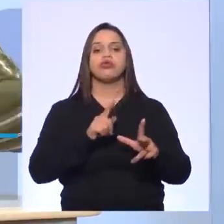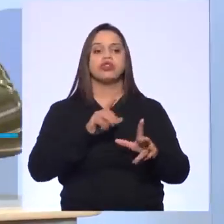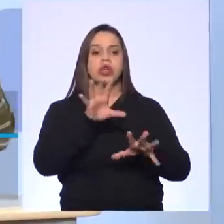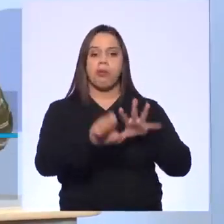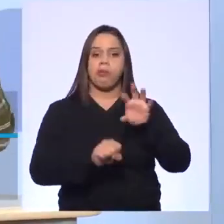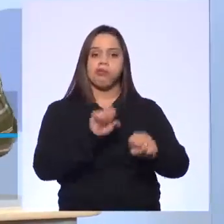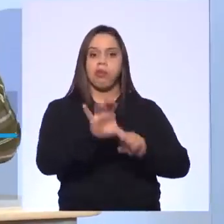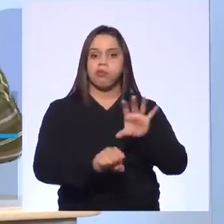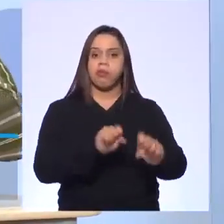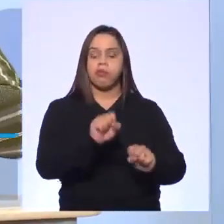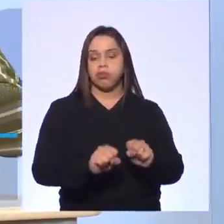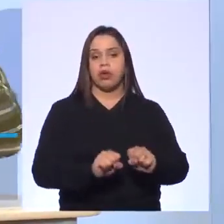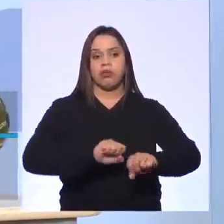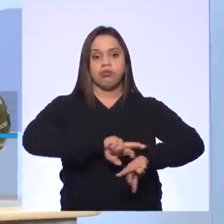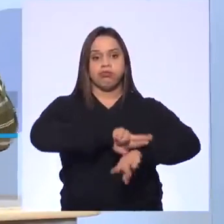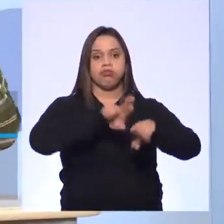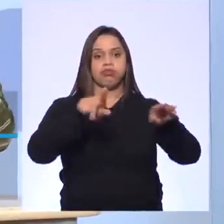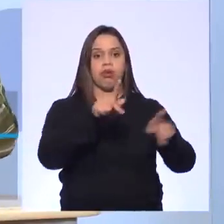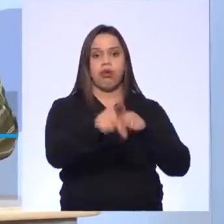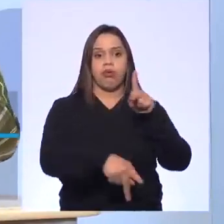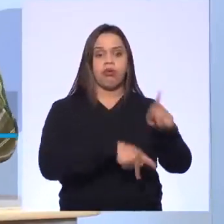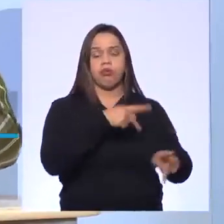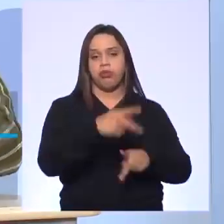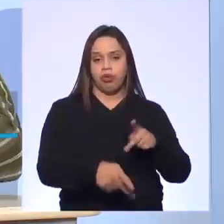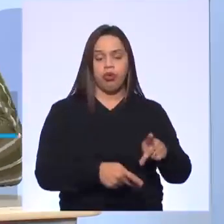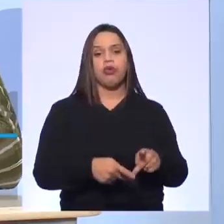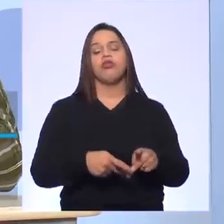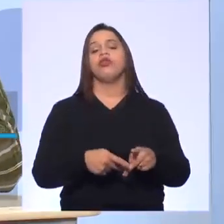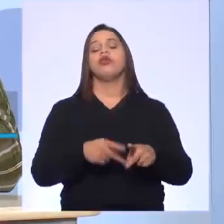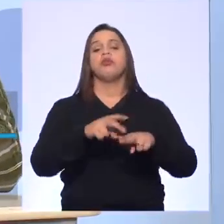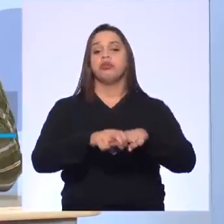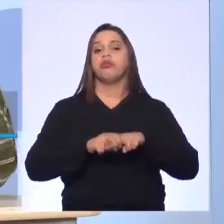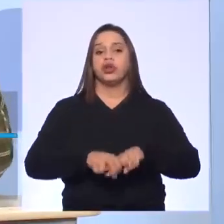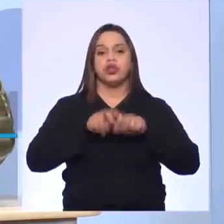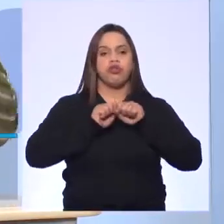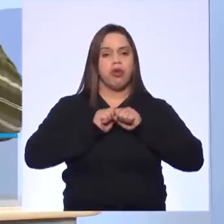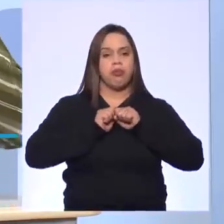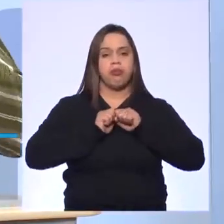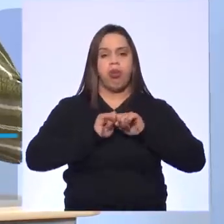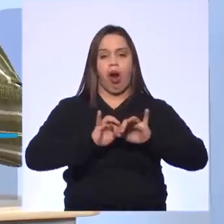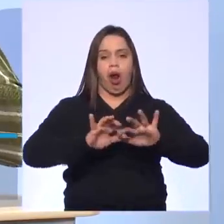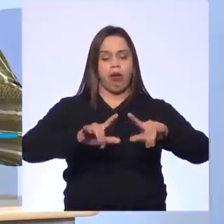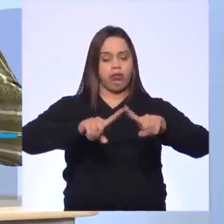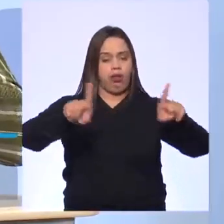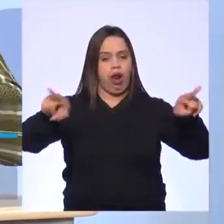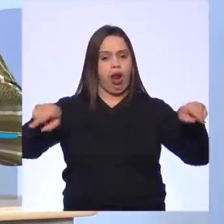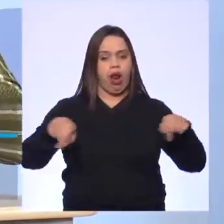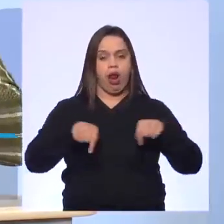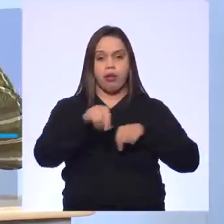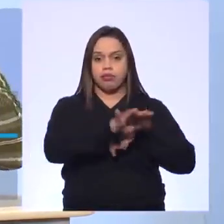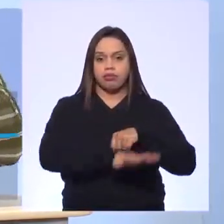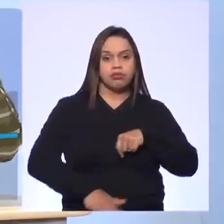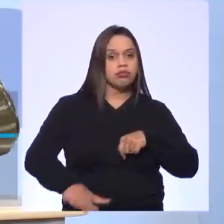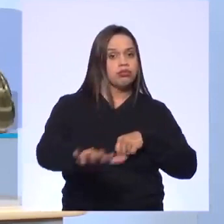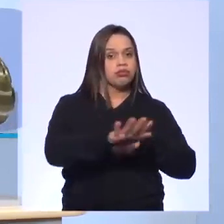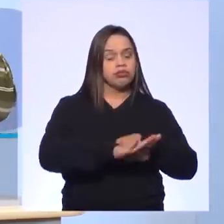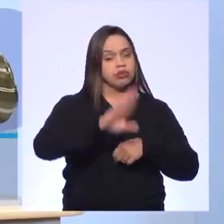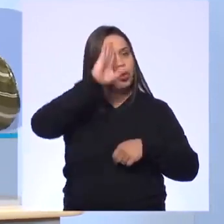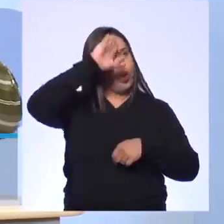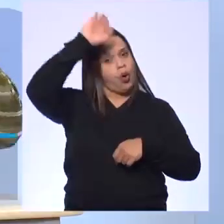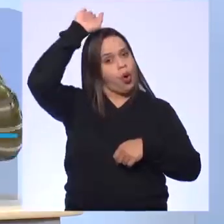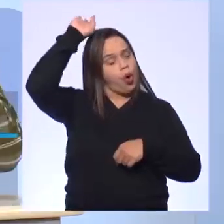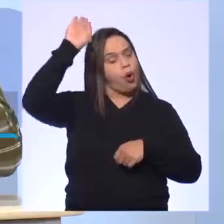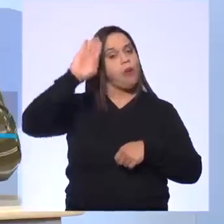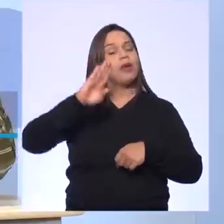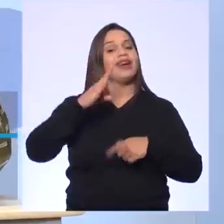tantos povos como foi extenso o Império Romano, essa personificação de um ser divino, do imperador como